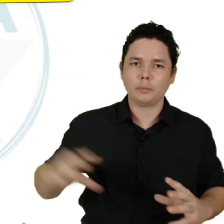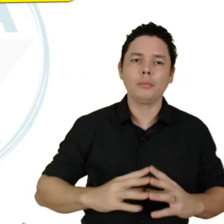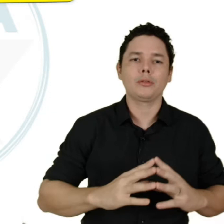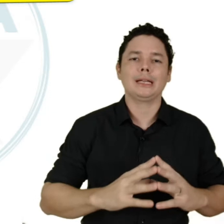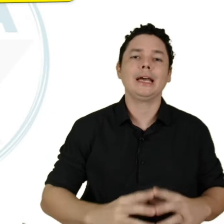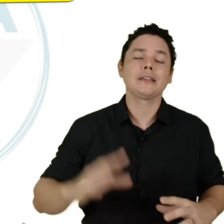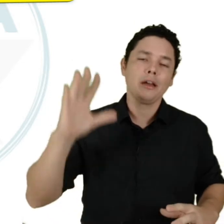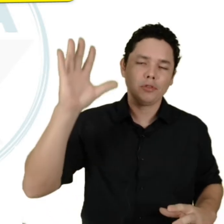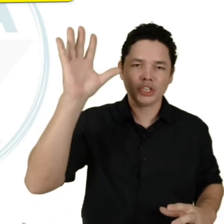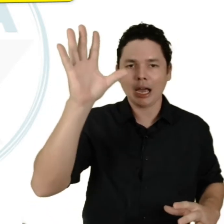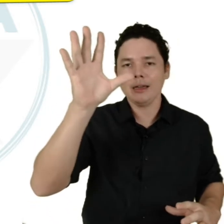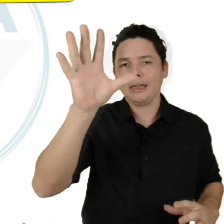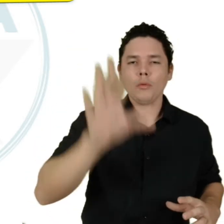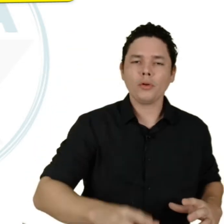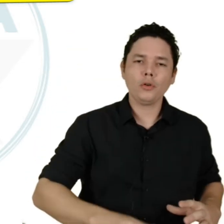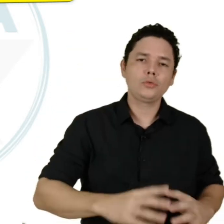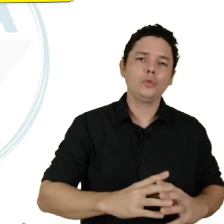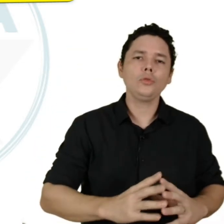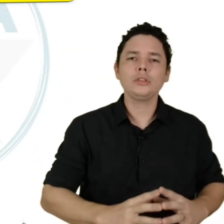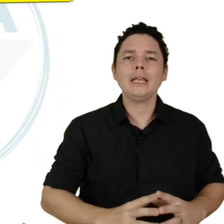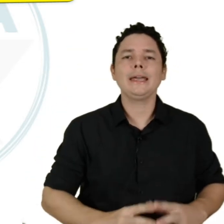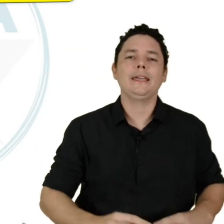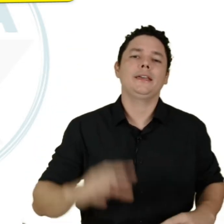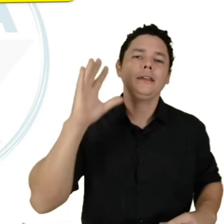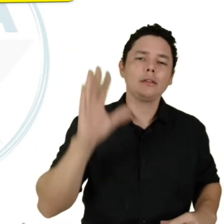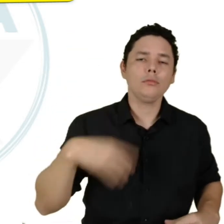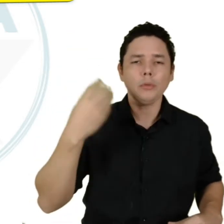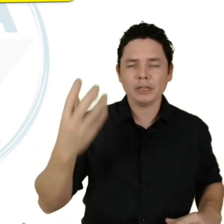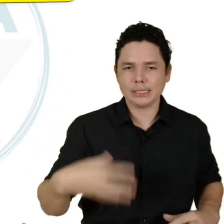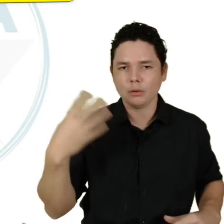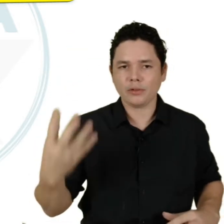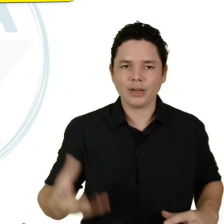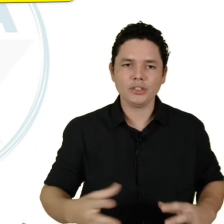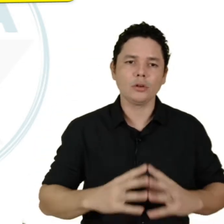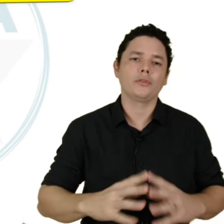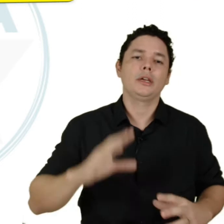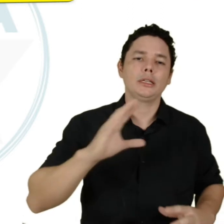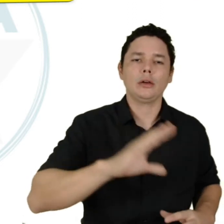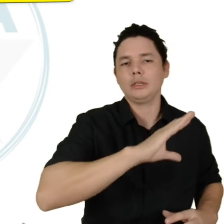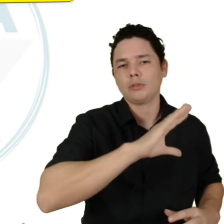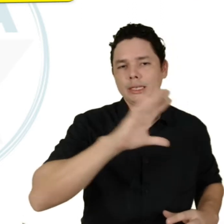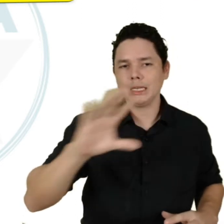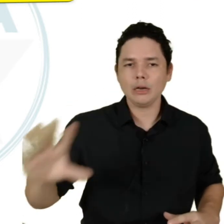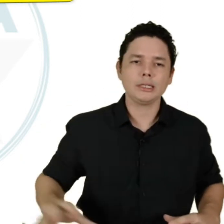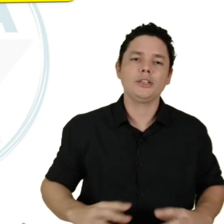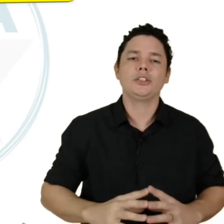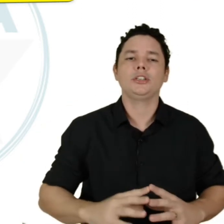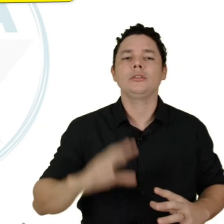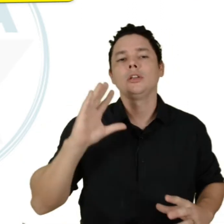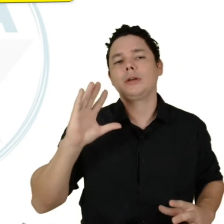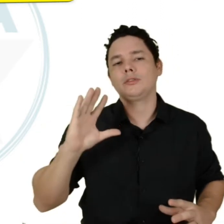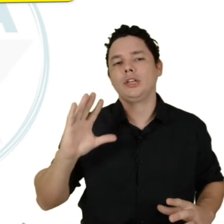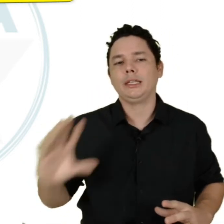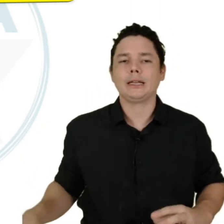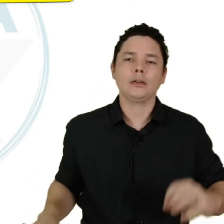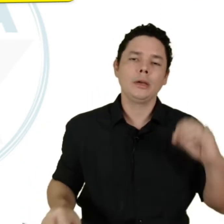no serviço público lá atrás, você já comprovou tudo isso daí. Então, não precisa comprovar de novo. Então, isso aí não será exigido